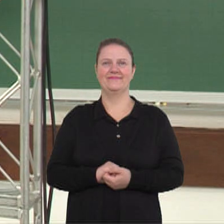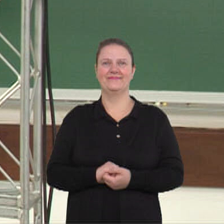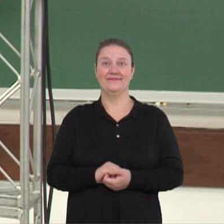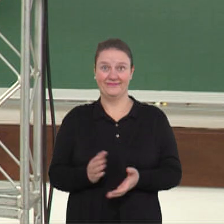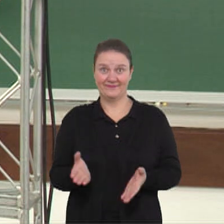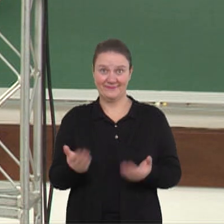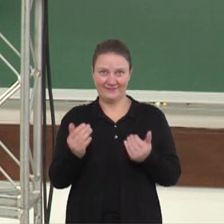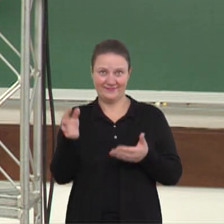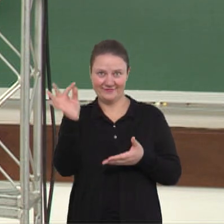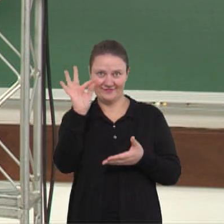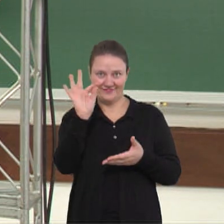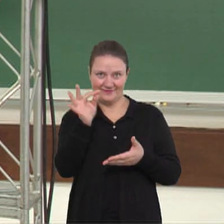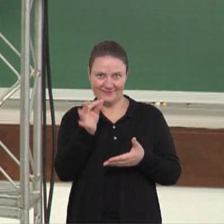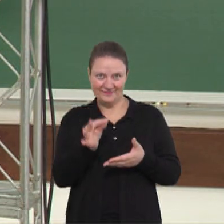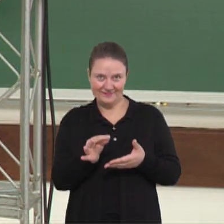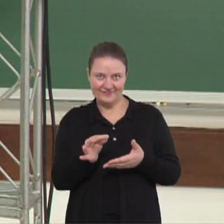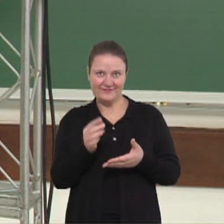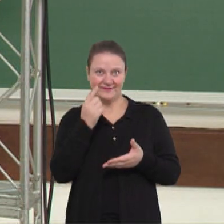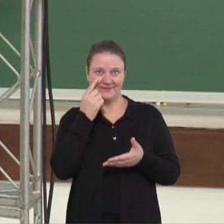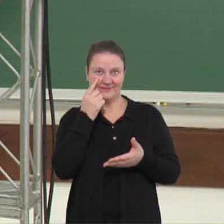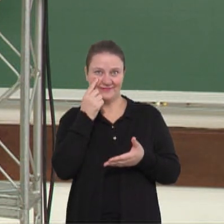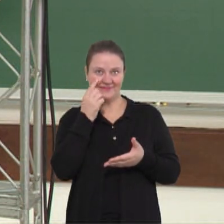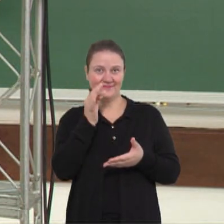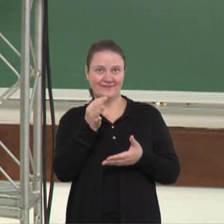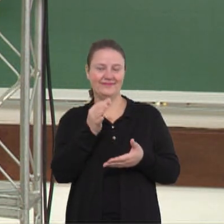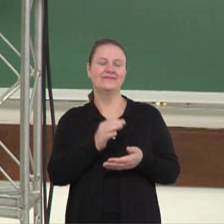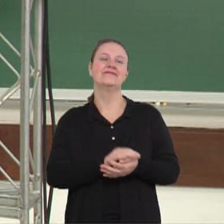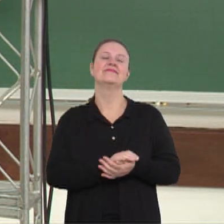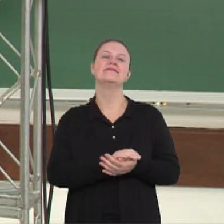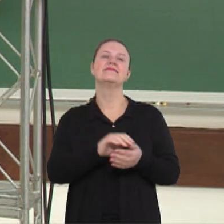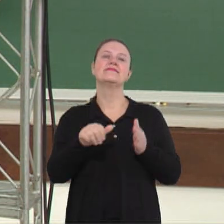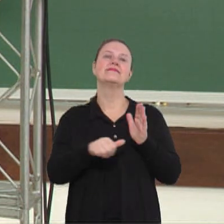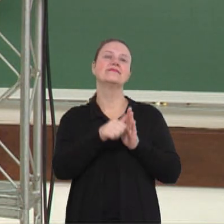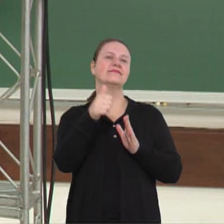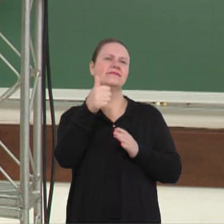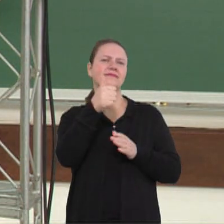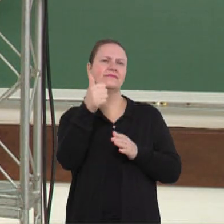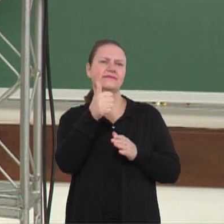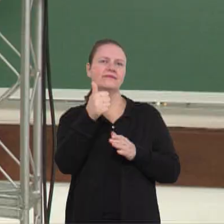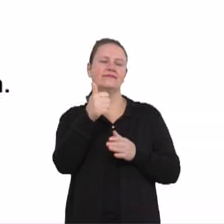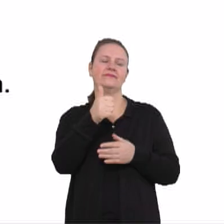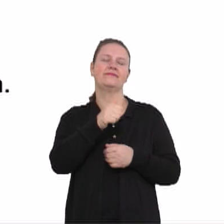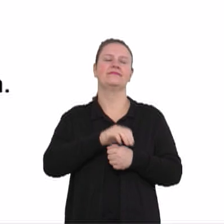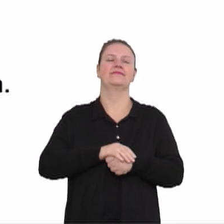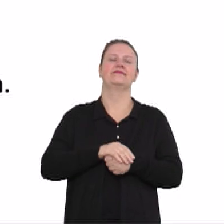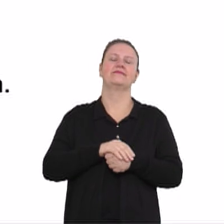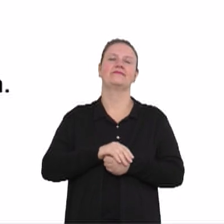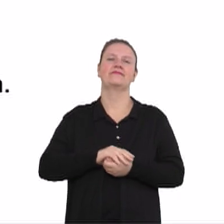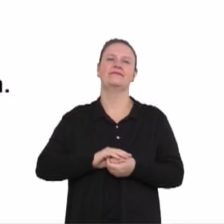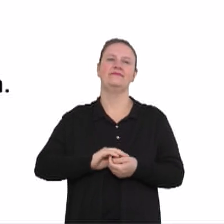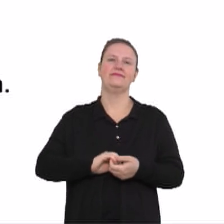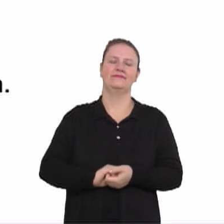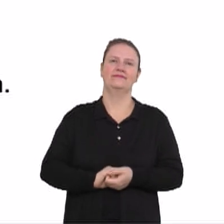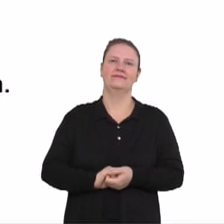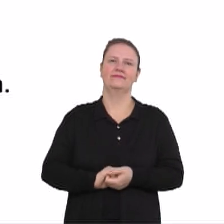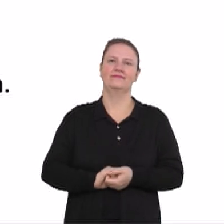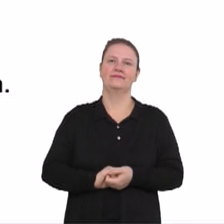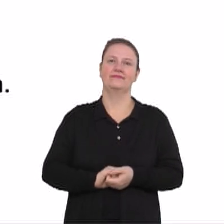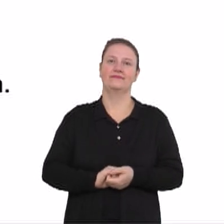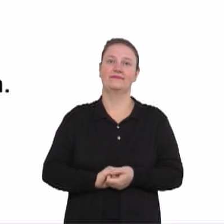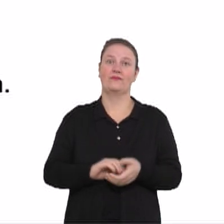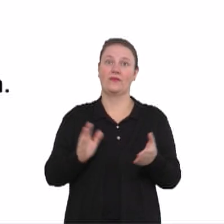vamos corrigir então então vamos lá número um só uma suas e travis will be next summer